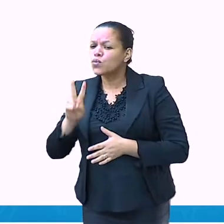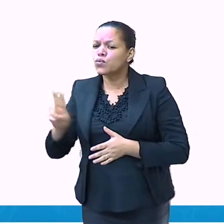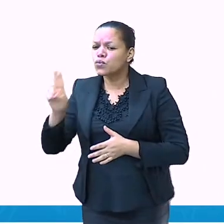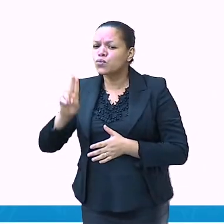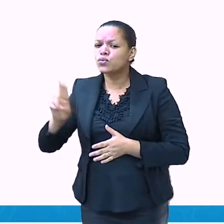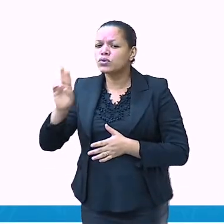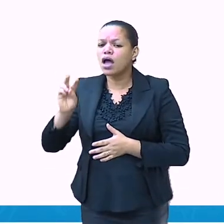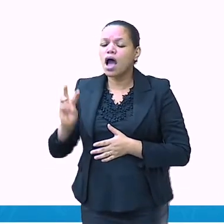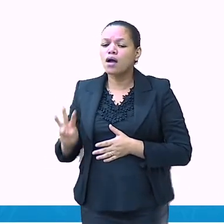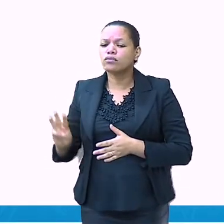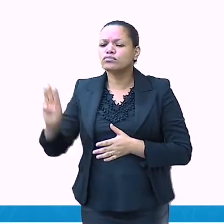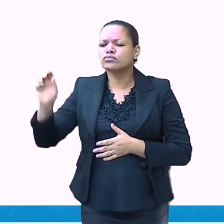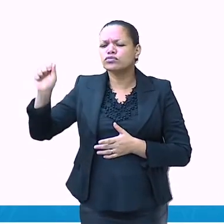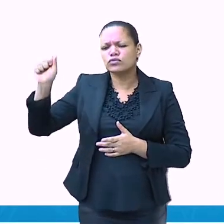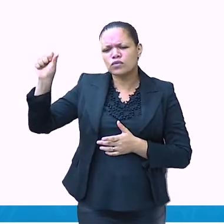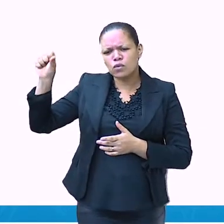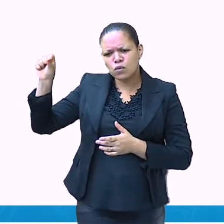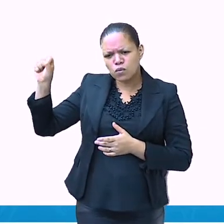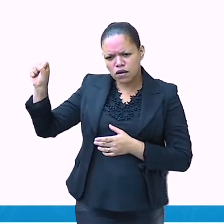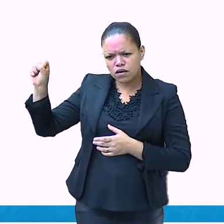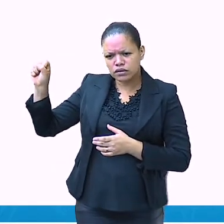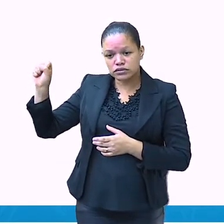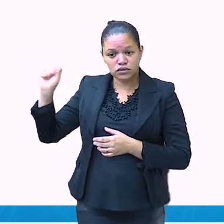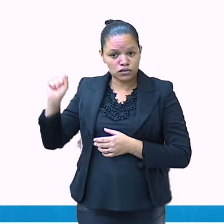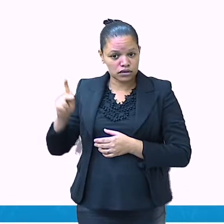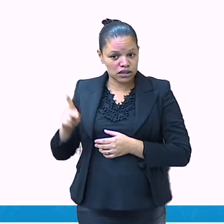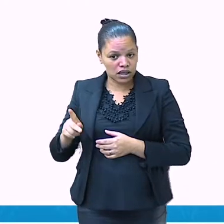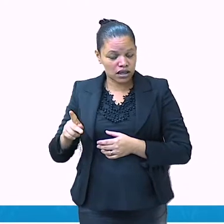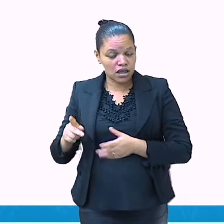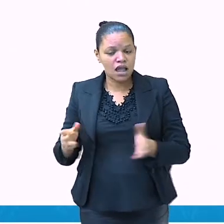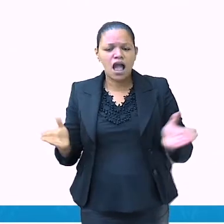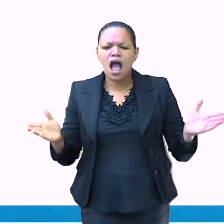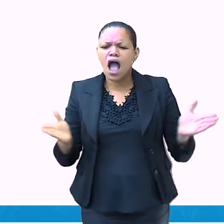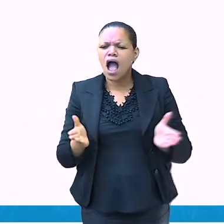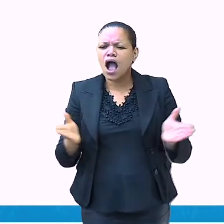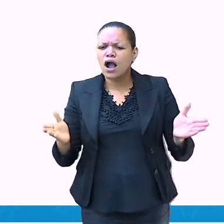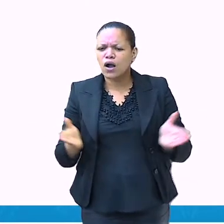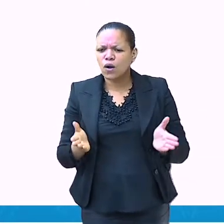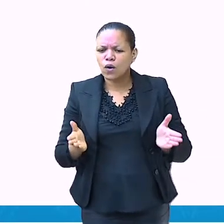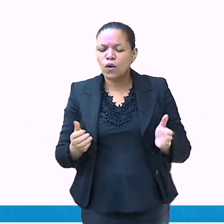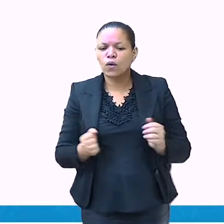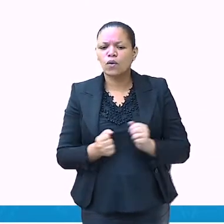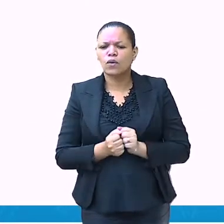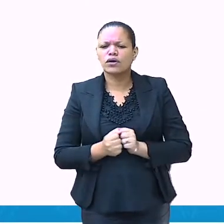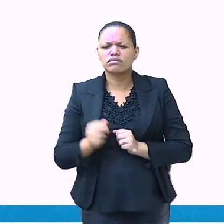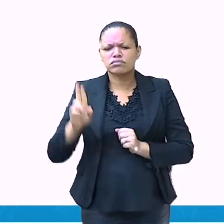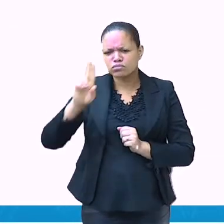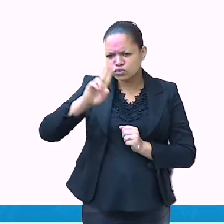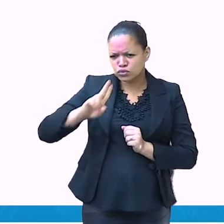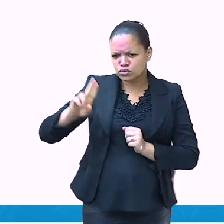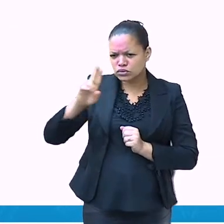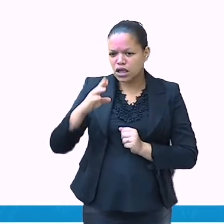era. I was, alright? E no plural, nós temos aqui os pronomes pessoais